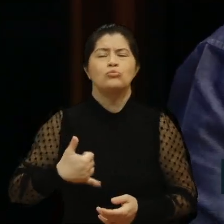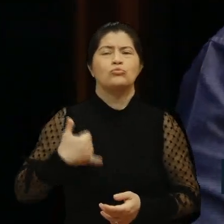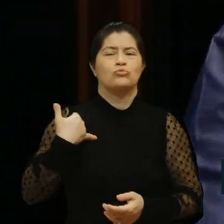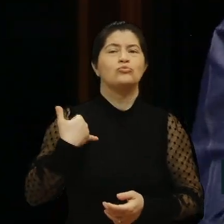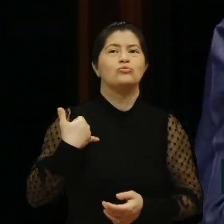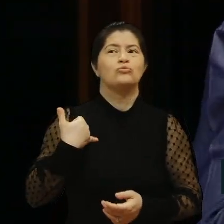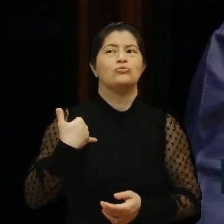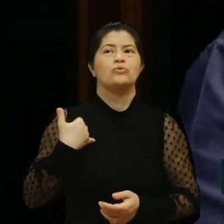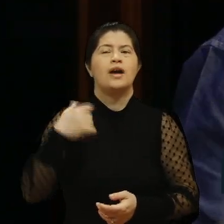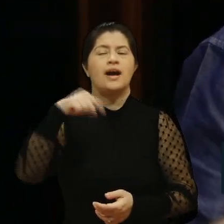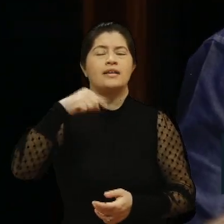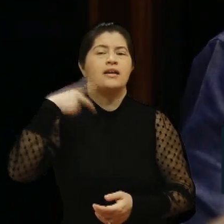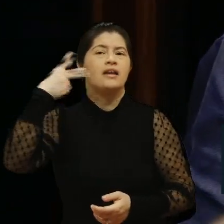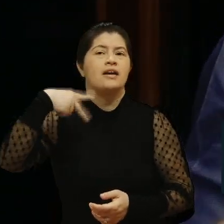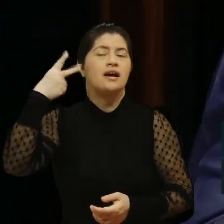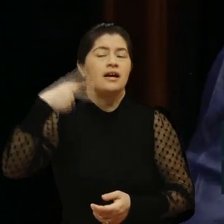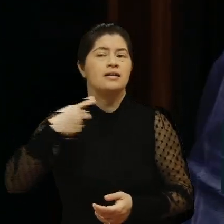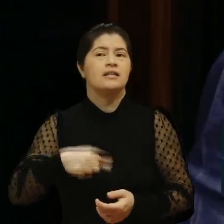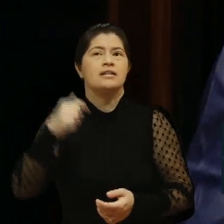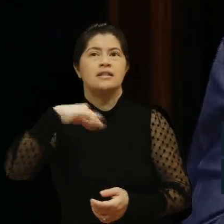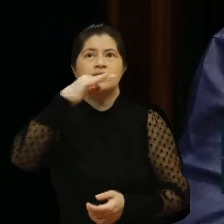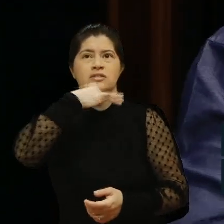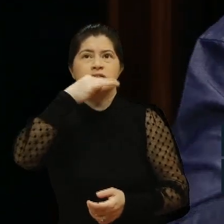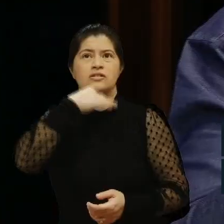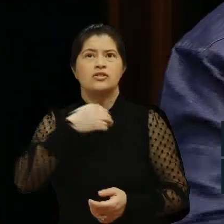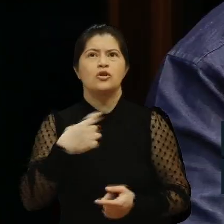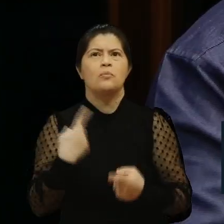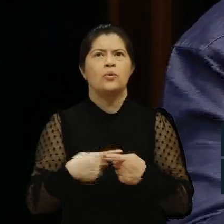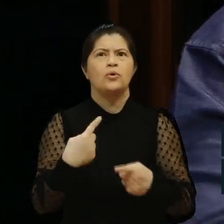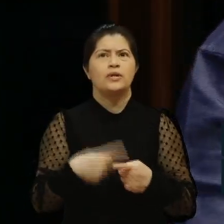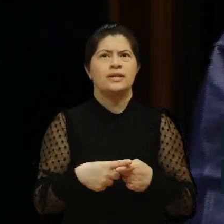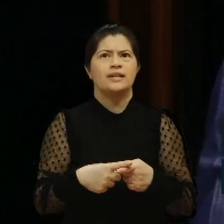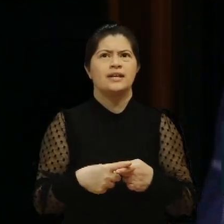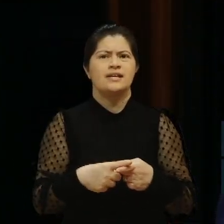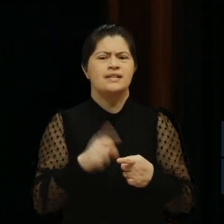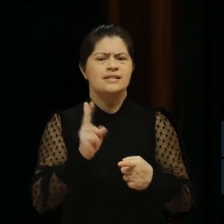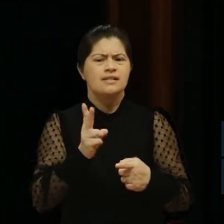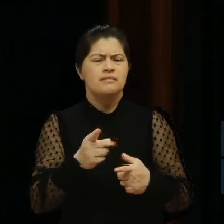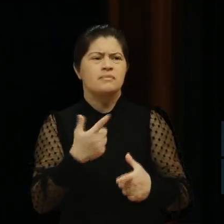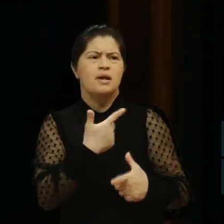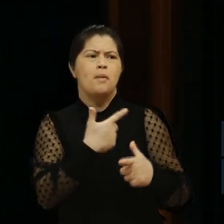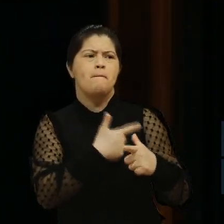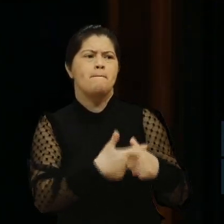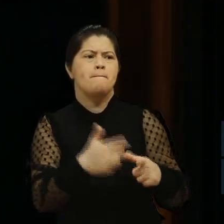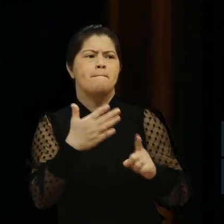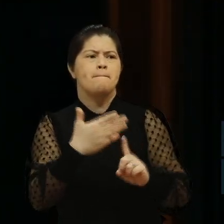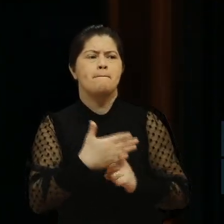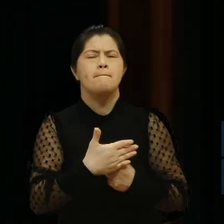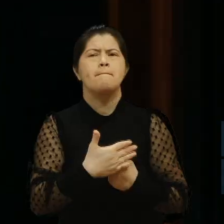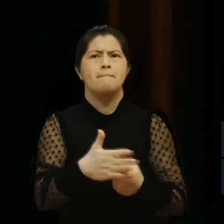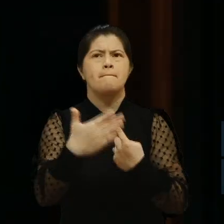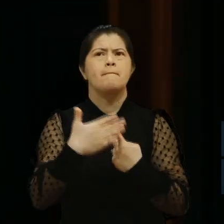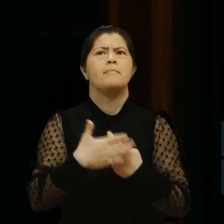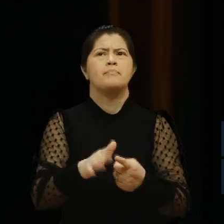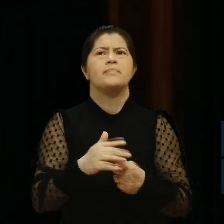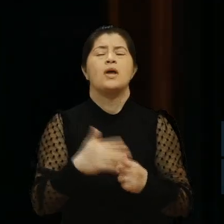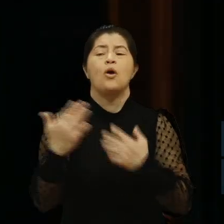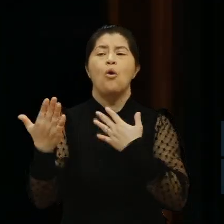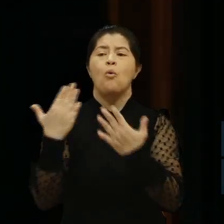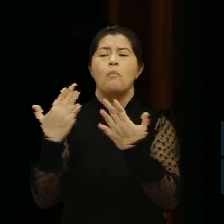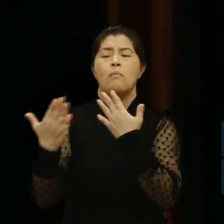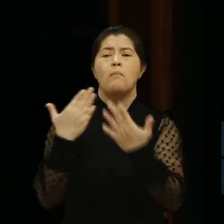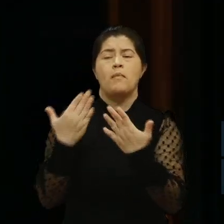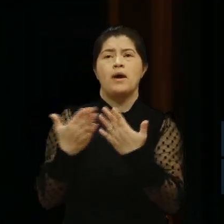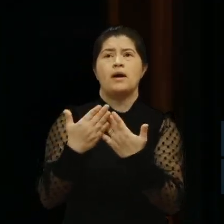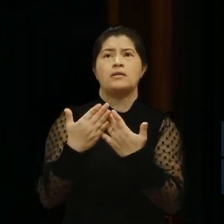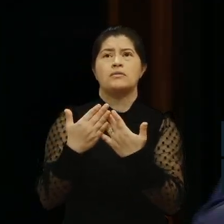do Sul nessa legislatura, porque em que pese todos os problemas que nós temos, quando eu comparo o nosso trabalho e a nossa